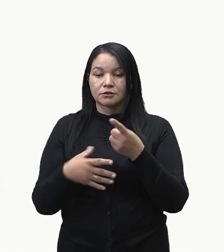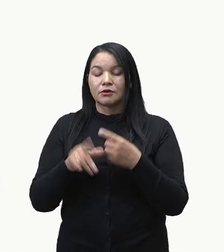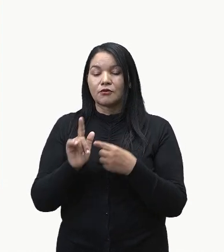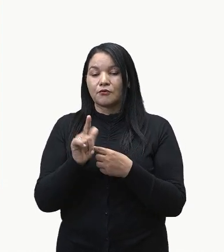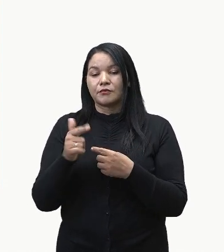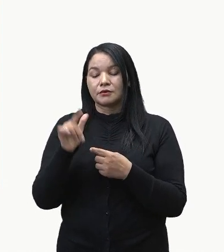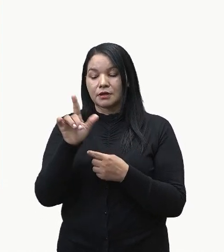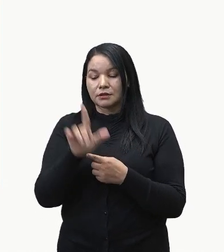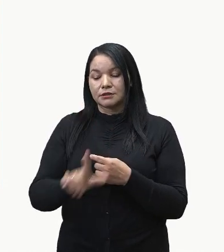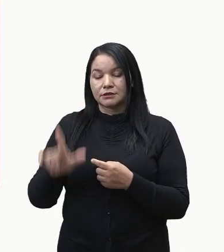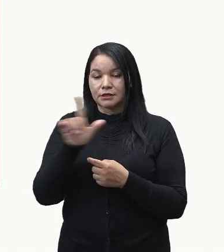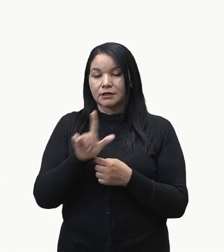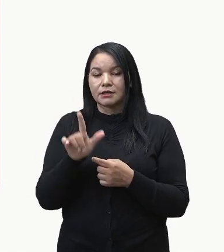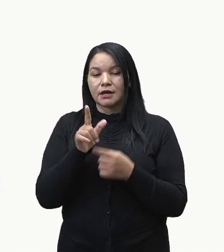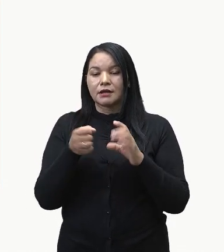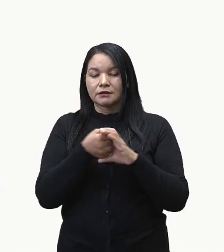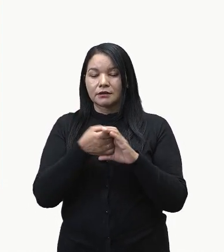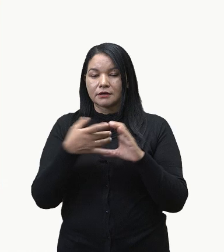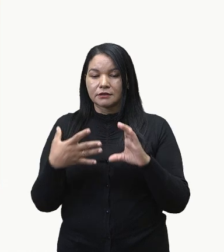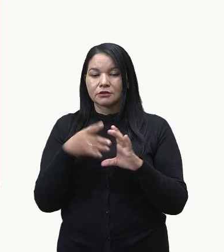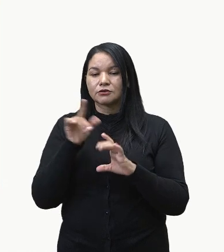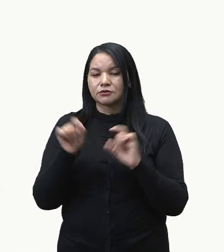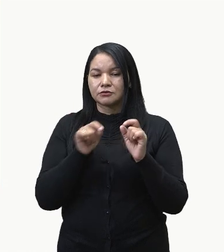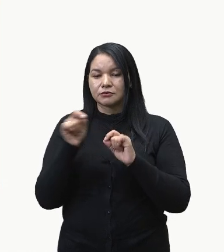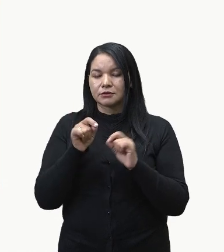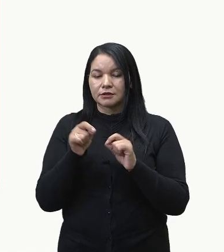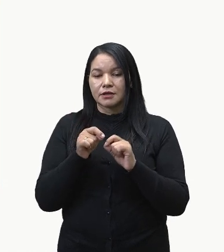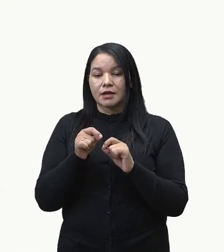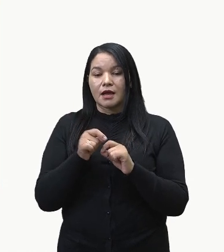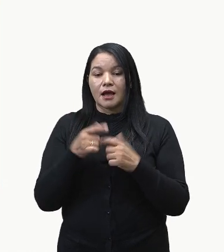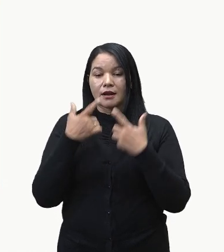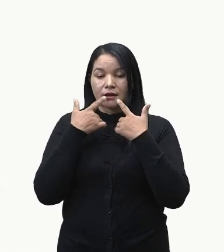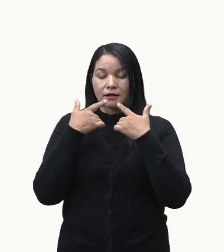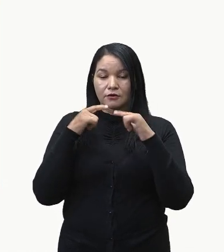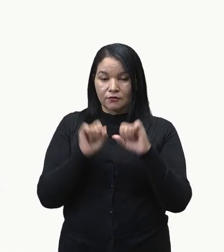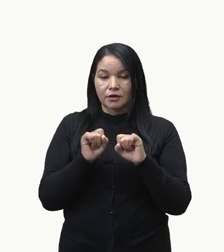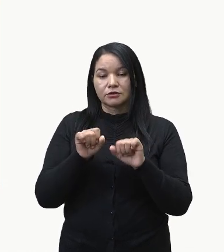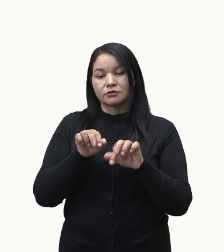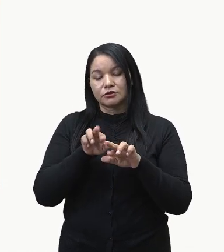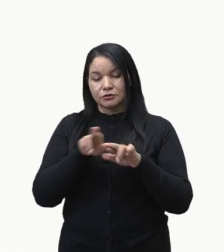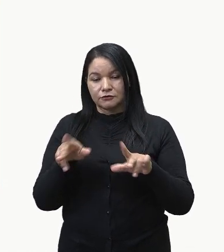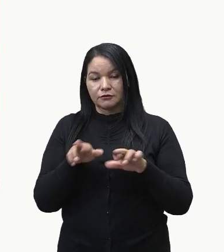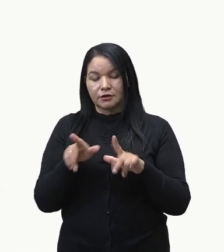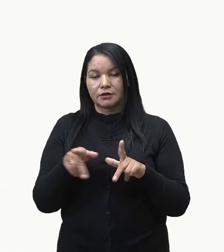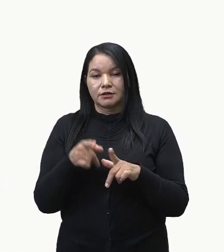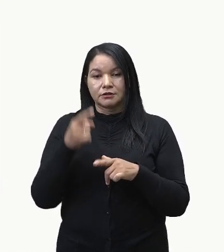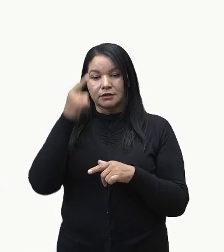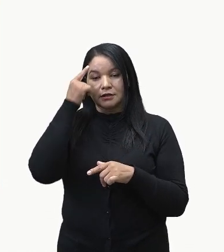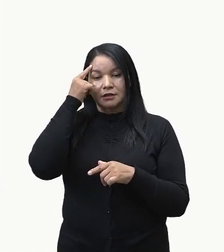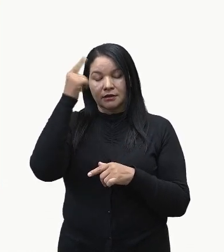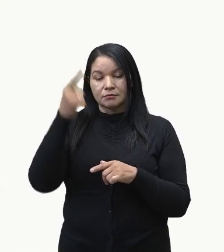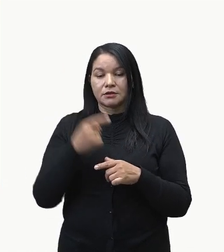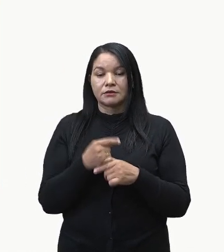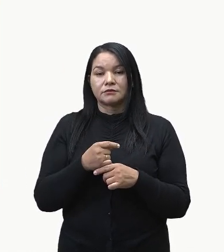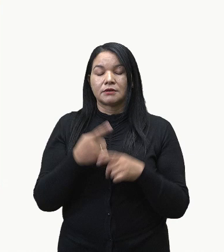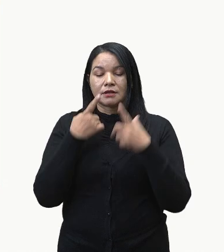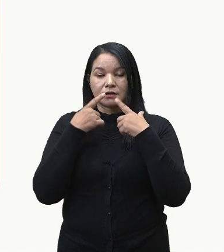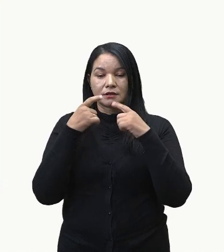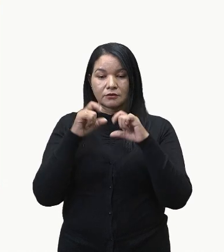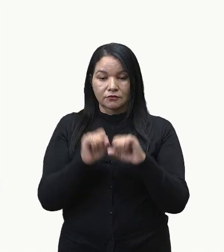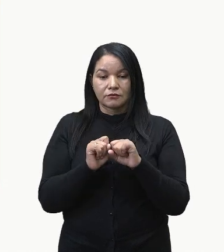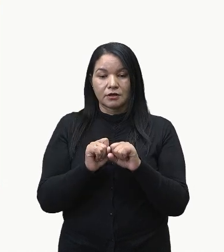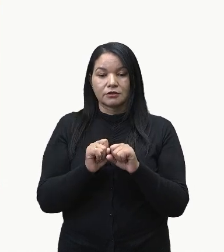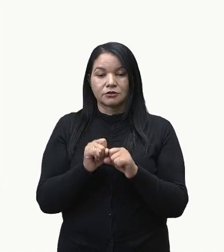as características dela, já tem um linguagem conotativo. Lembrando que é aquela linguagem mais